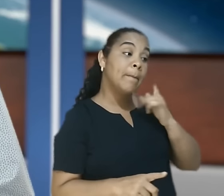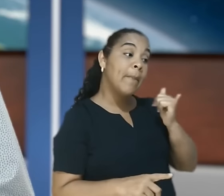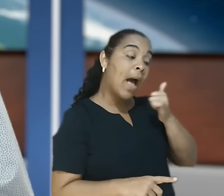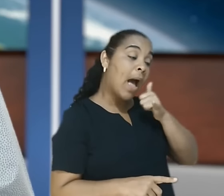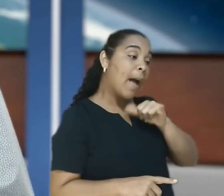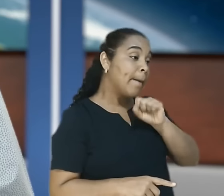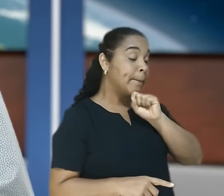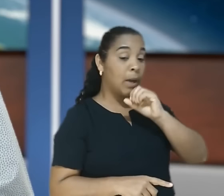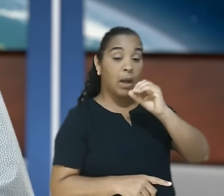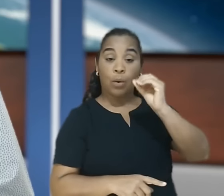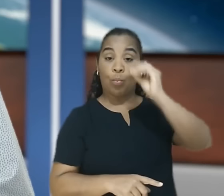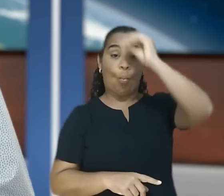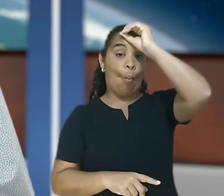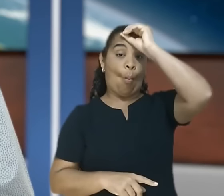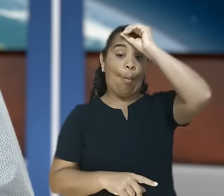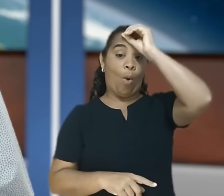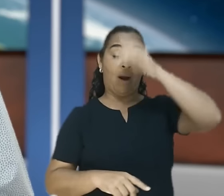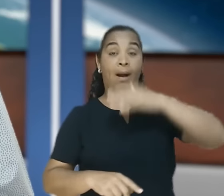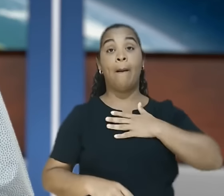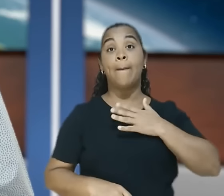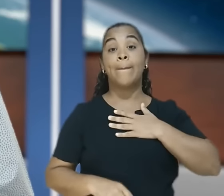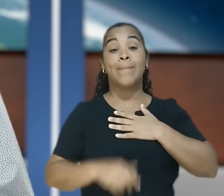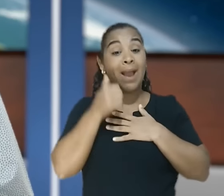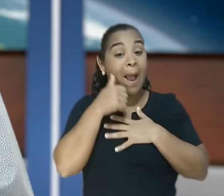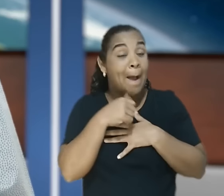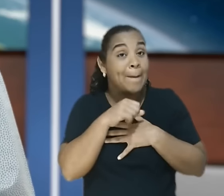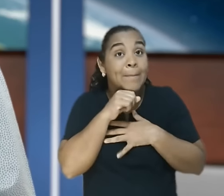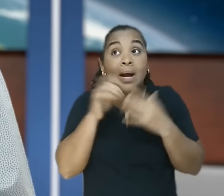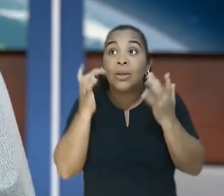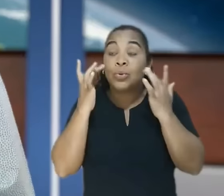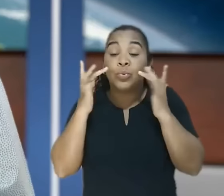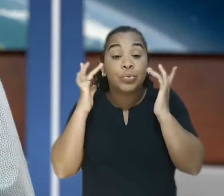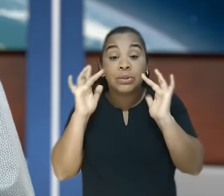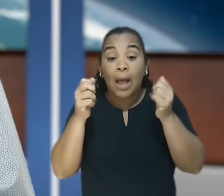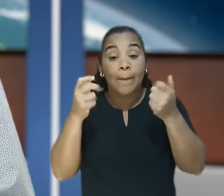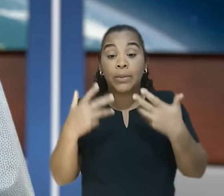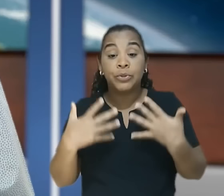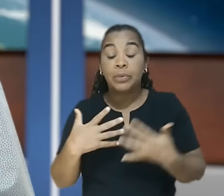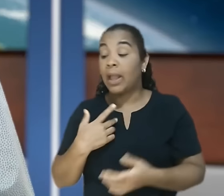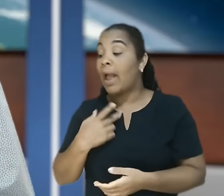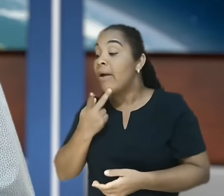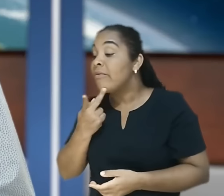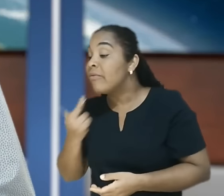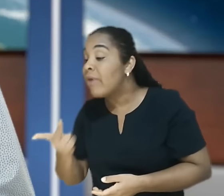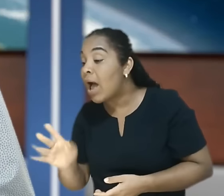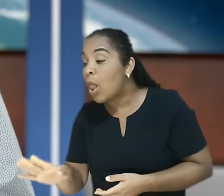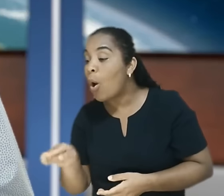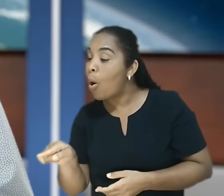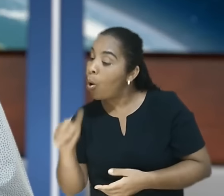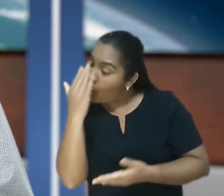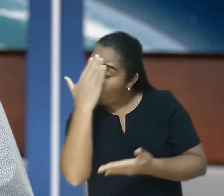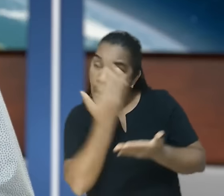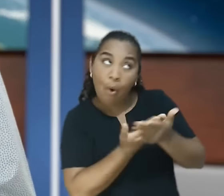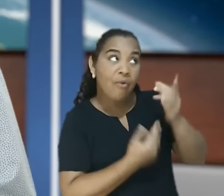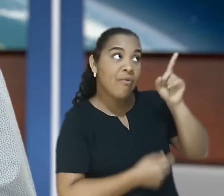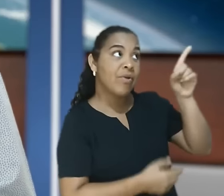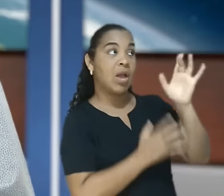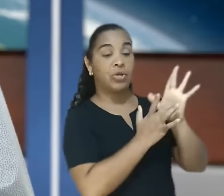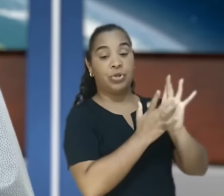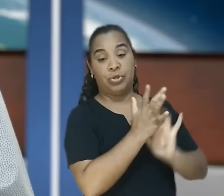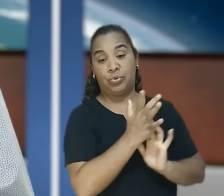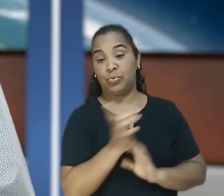Minha mãe Principalmente Não sabendo Explicar Me dizia assim Confie em Jesus Peça A nossa senhora Que